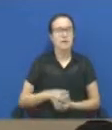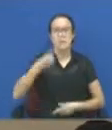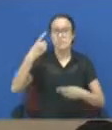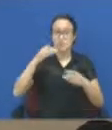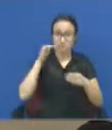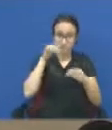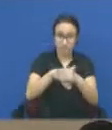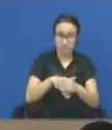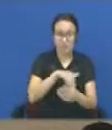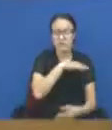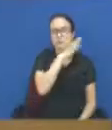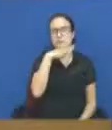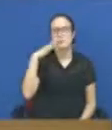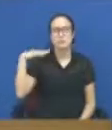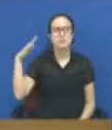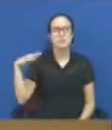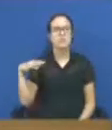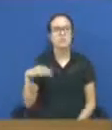Vereador Aloysio Andrade.